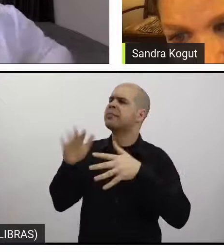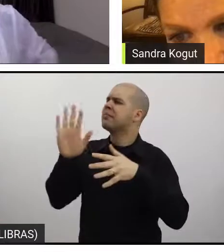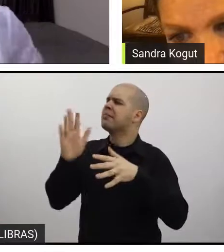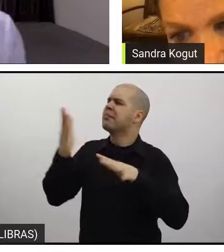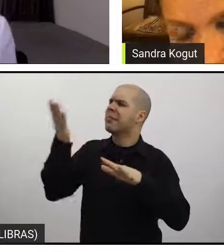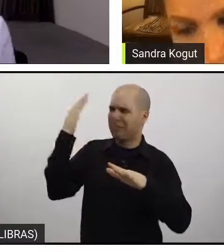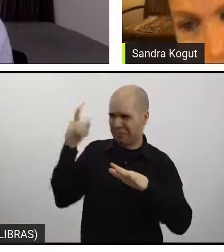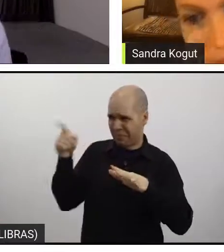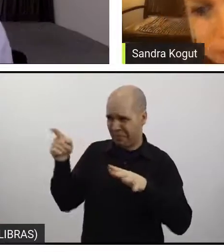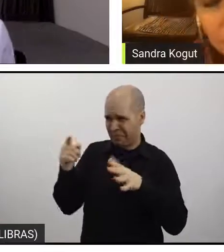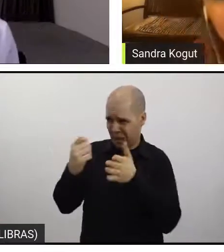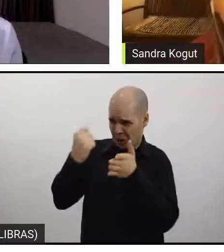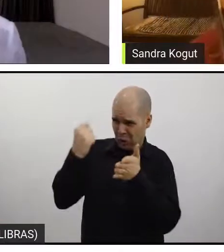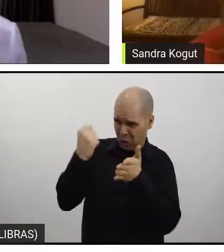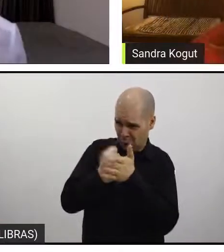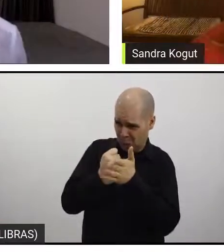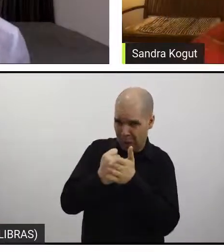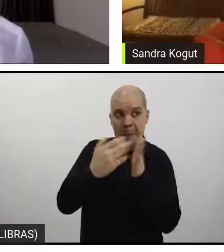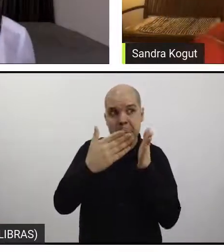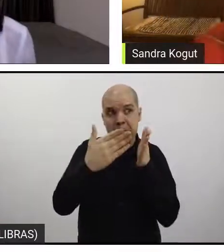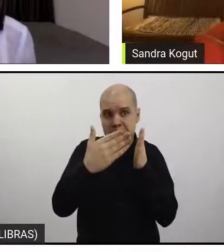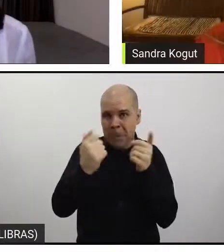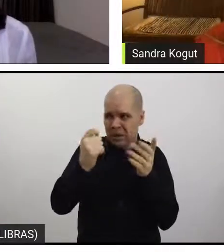era pedida essa permissão para filmar,